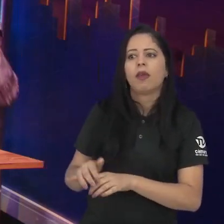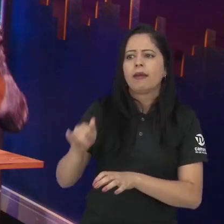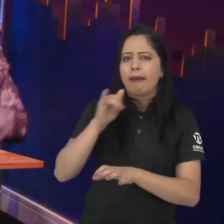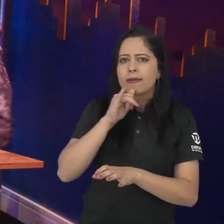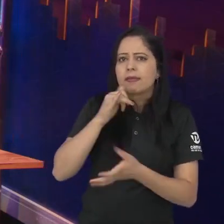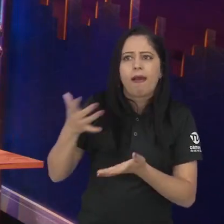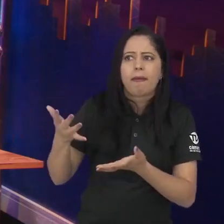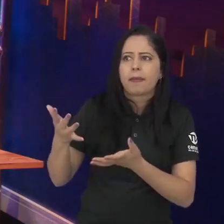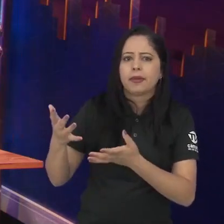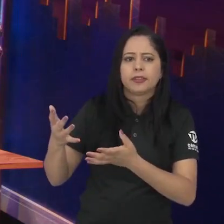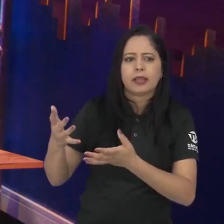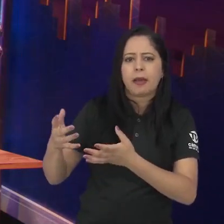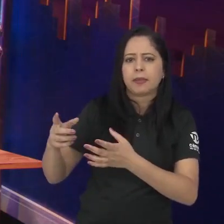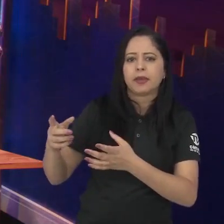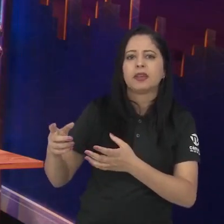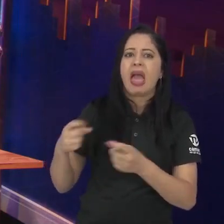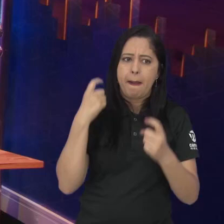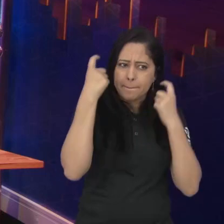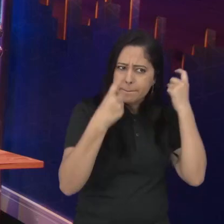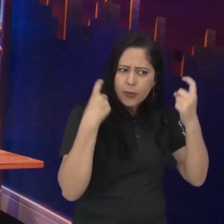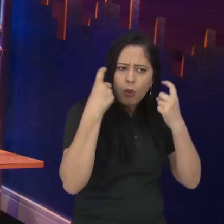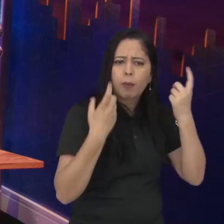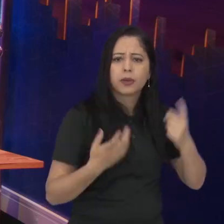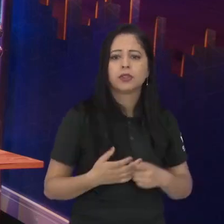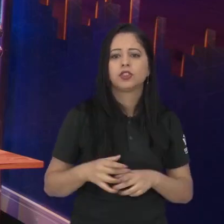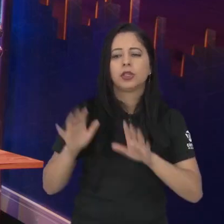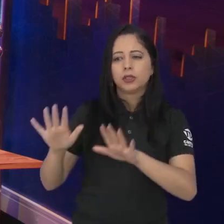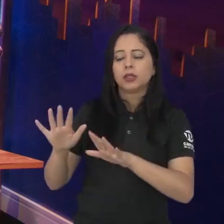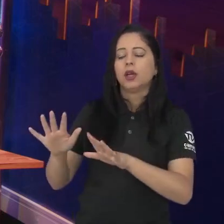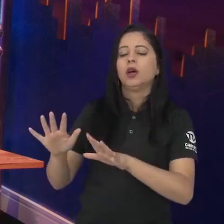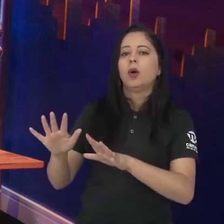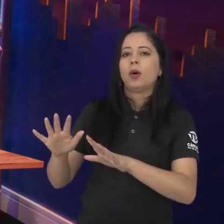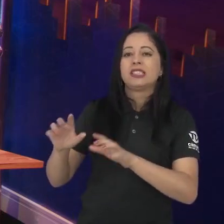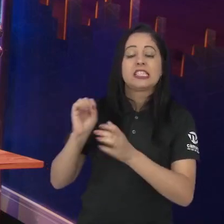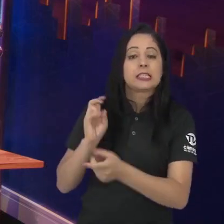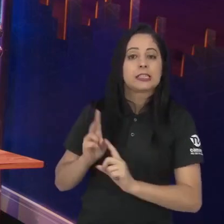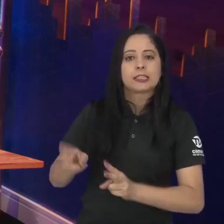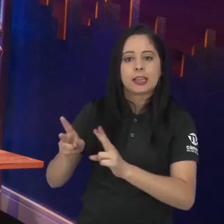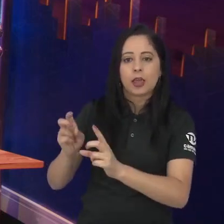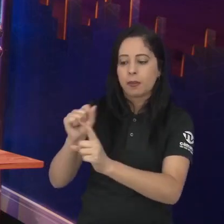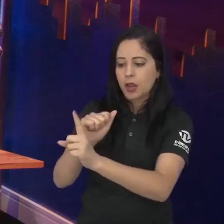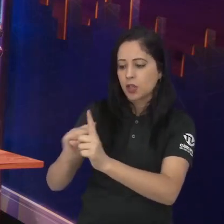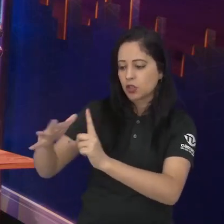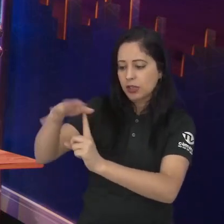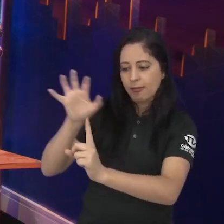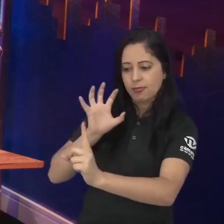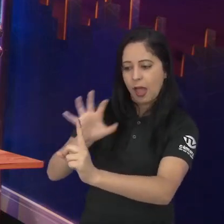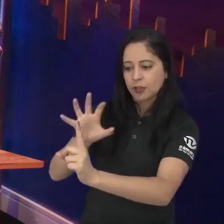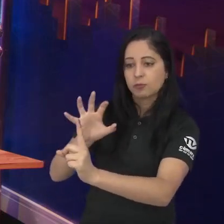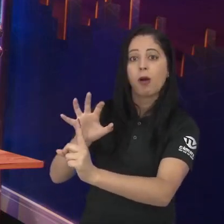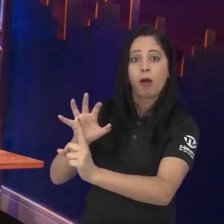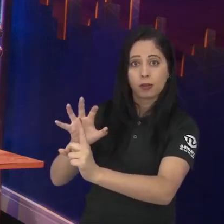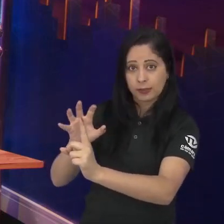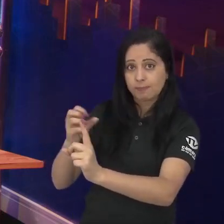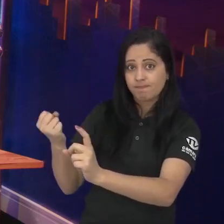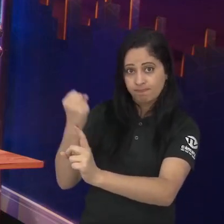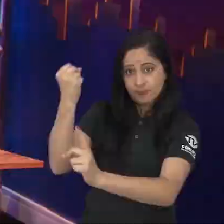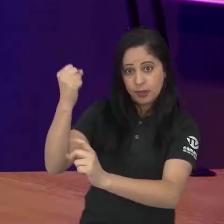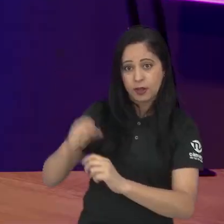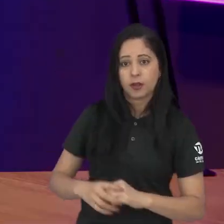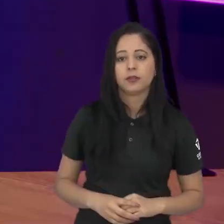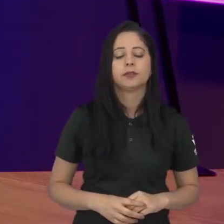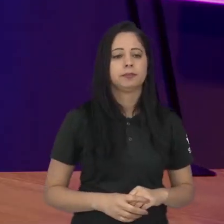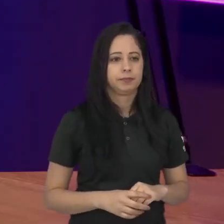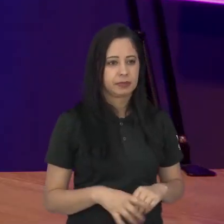1000, sabe? Nossa, real. Preocupante. E eu acho que o maior impacto sempre é o impacto social. Exato. Muitas vezes a gente